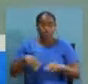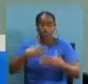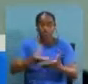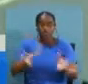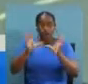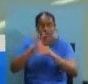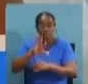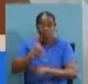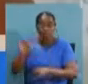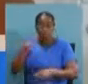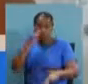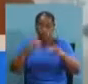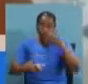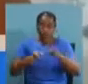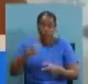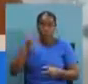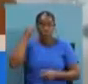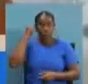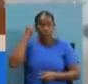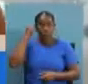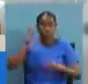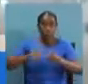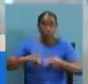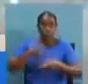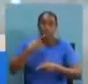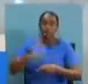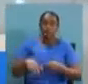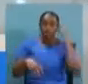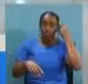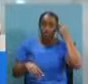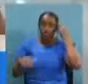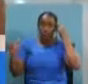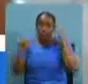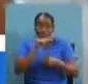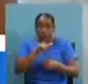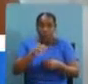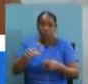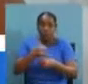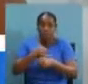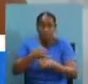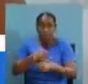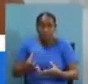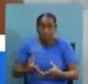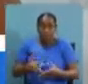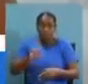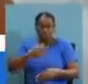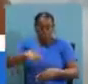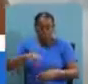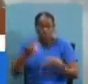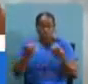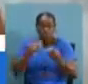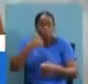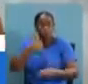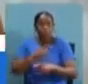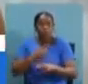clientes. Com a retoma de doméstico de Cabo Verde Airlines, para nós é muito bom porque não tem alternativas para os